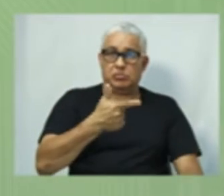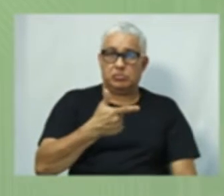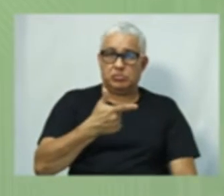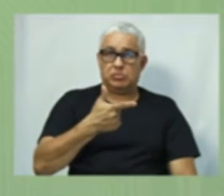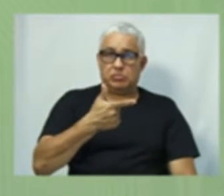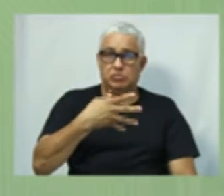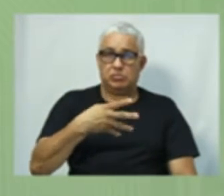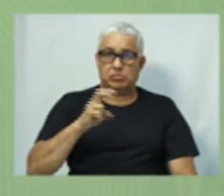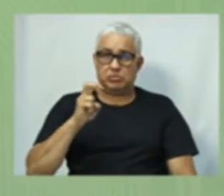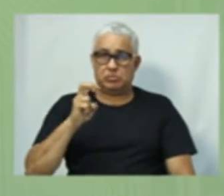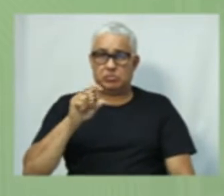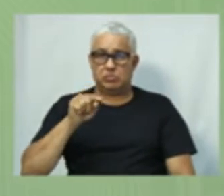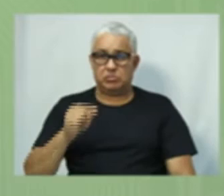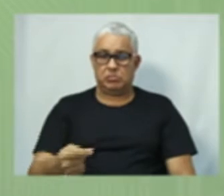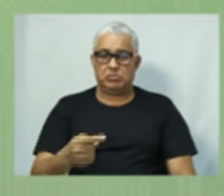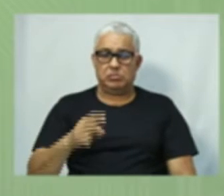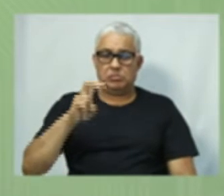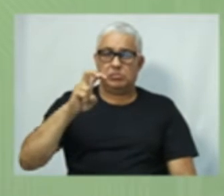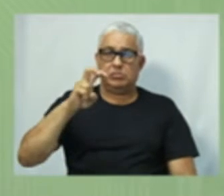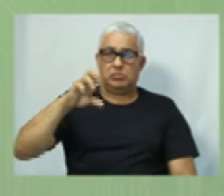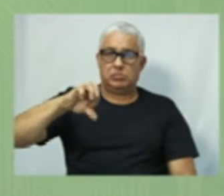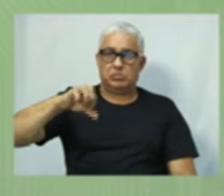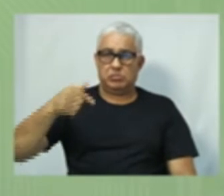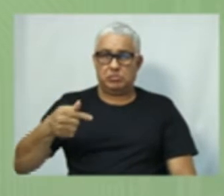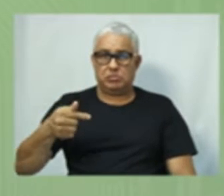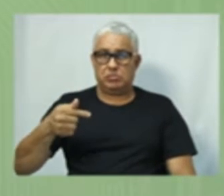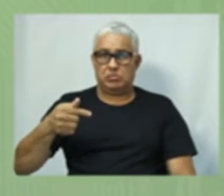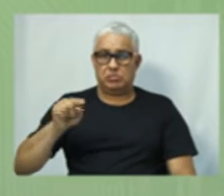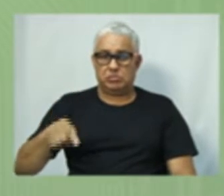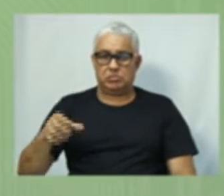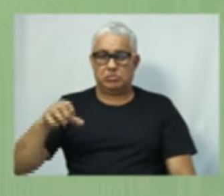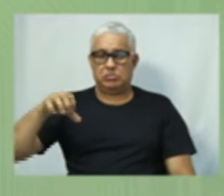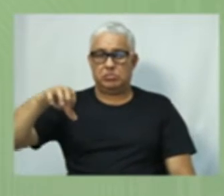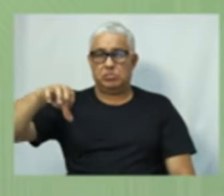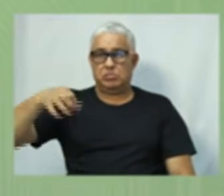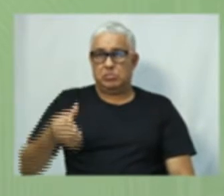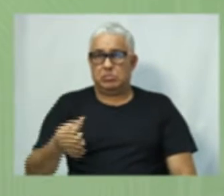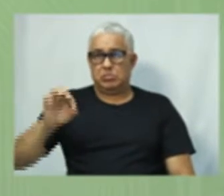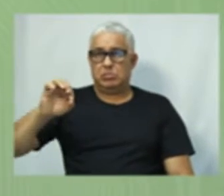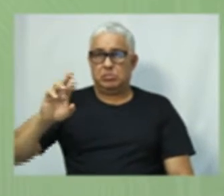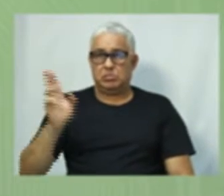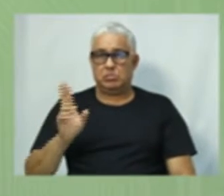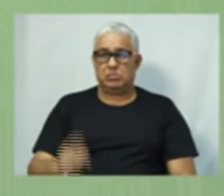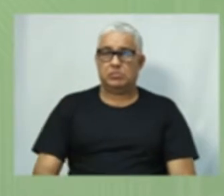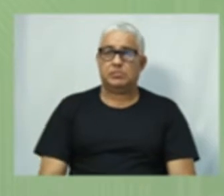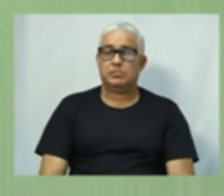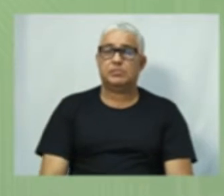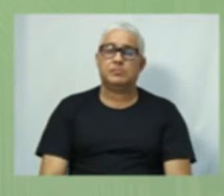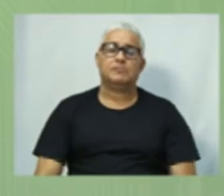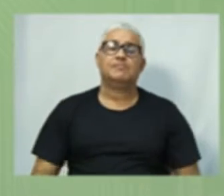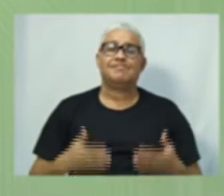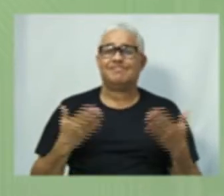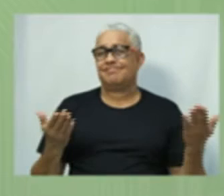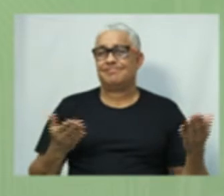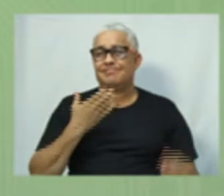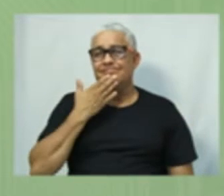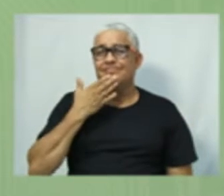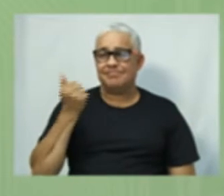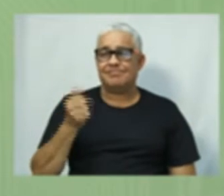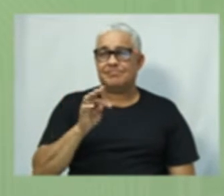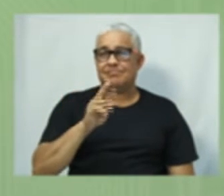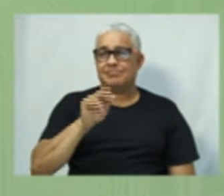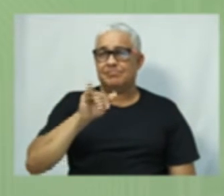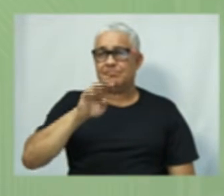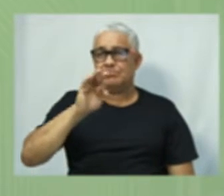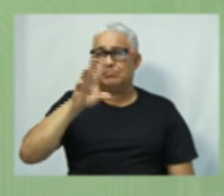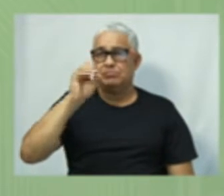245.597 de tributos pelo simples lucro presumido. Professor, qual é a melhor tributação?